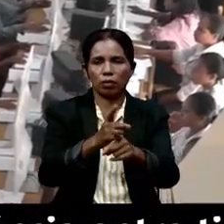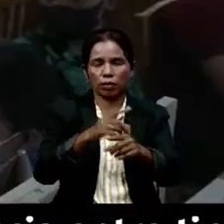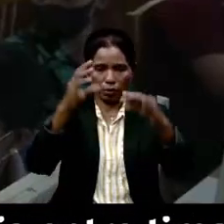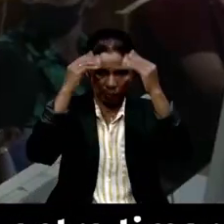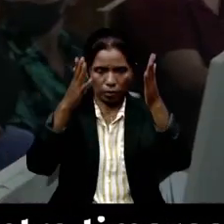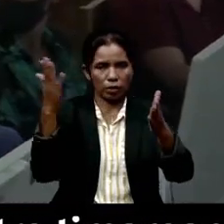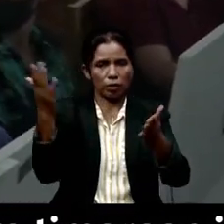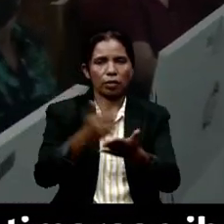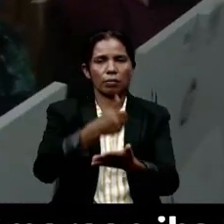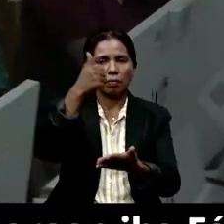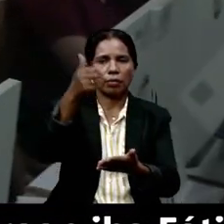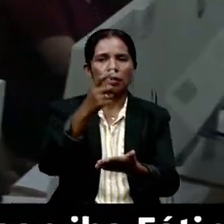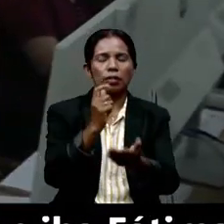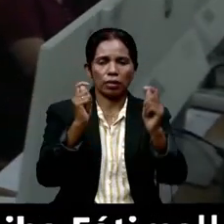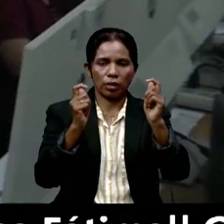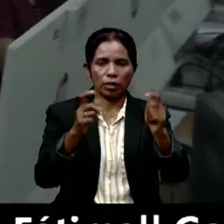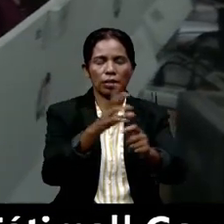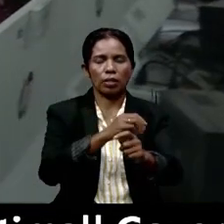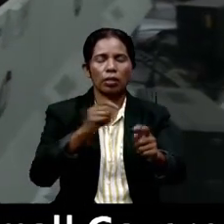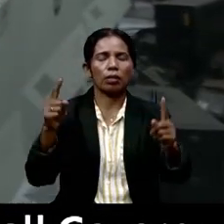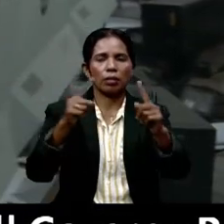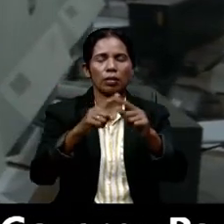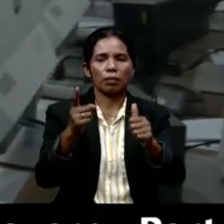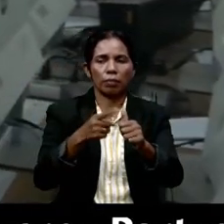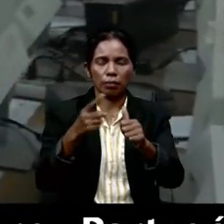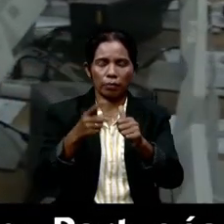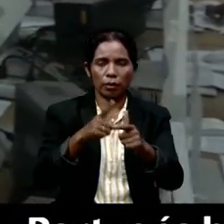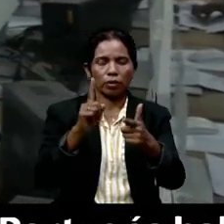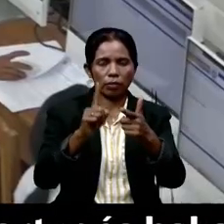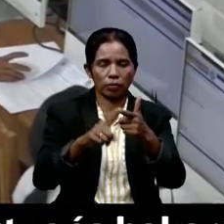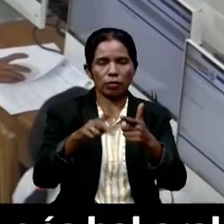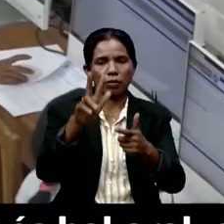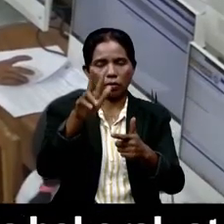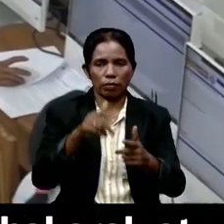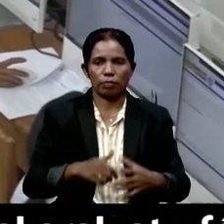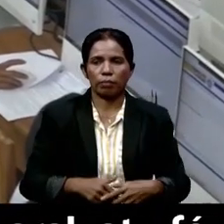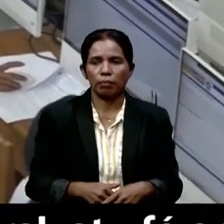passa a teste candidatura primeira fase, né? Vai de primeiro, segundo, no terceiro ciclo. Lamberto da Silva, GMN.